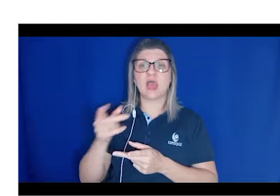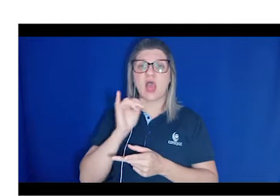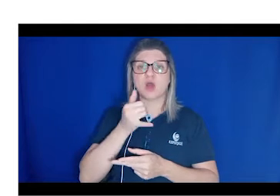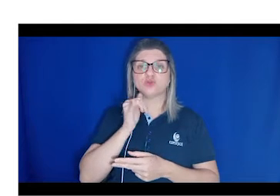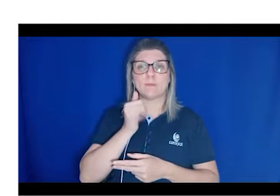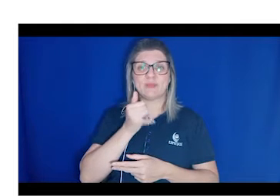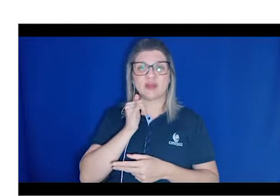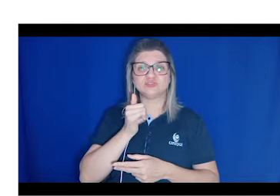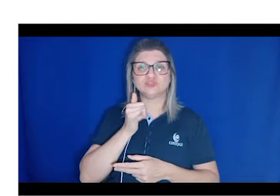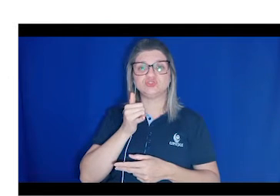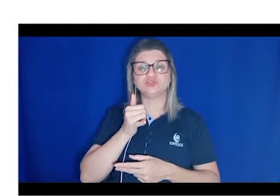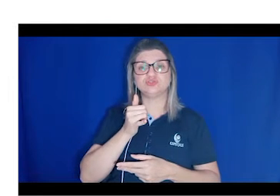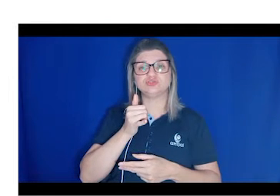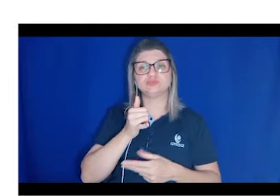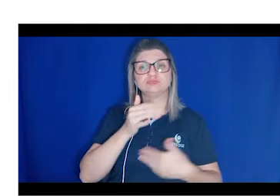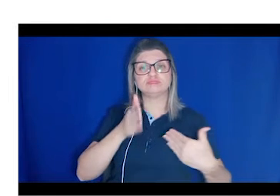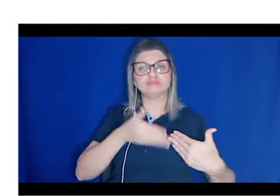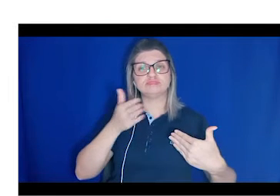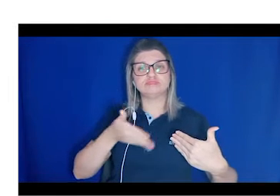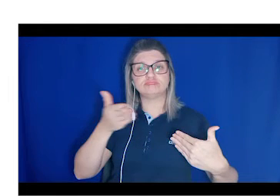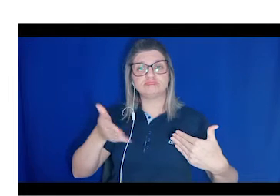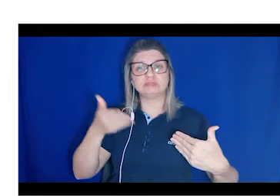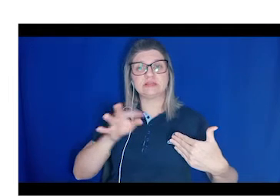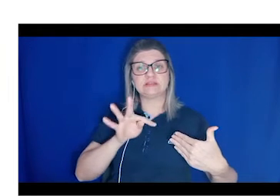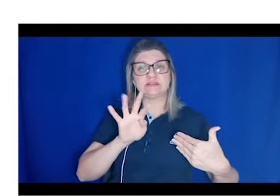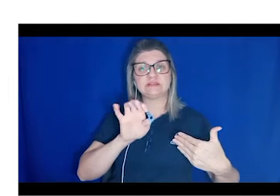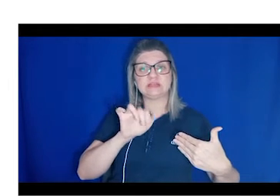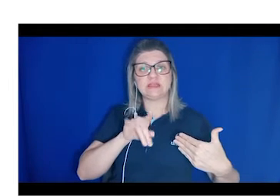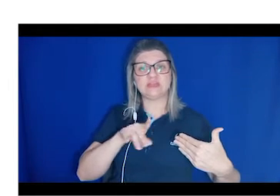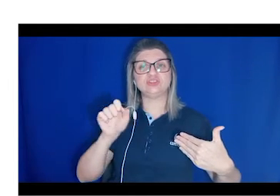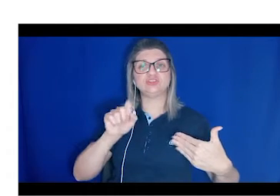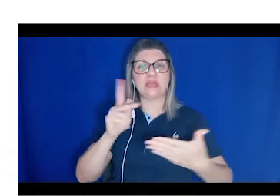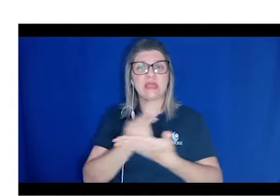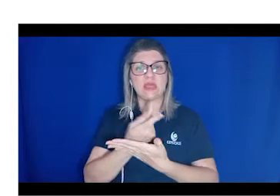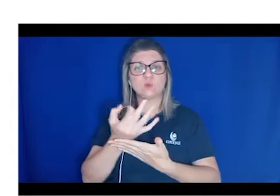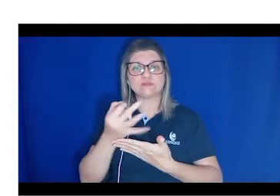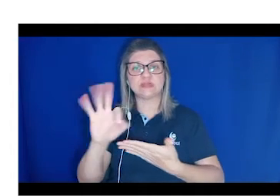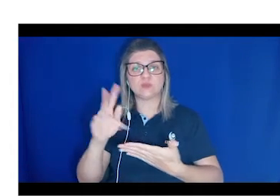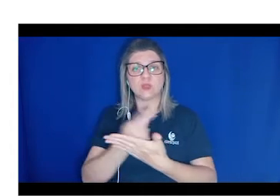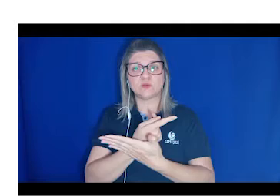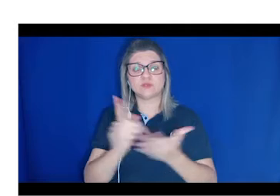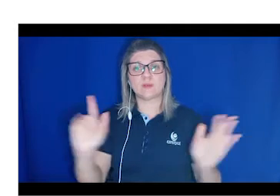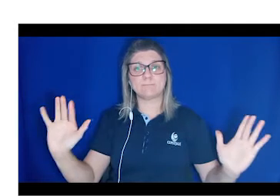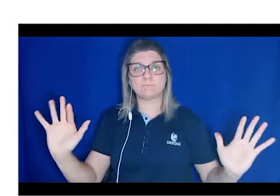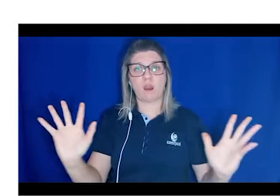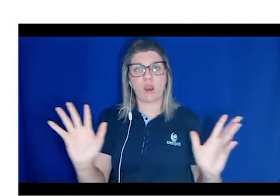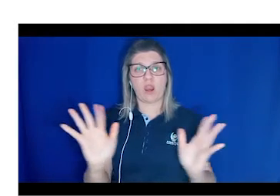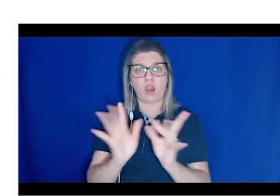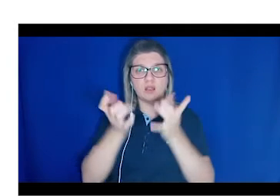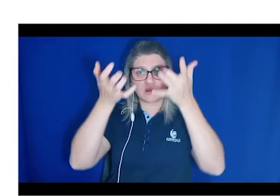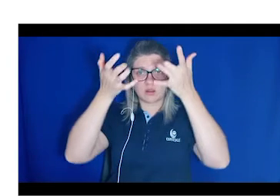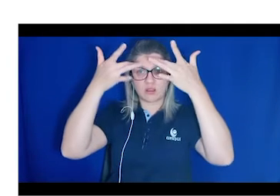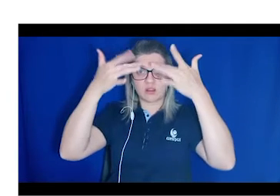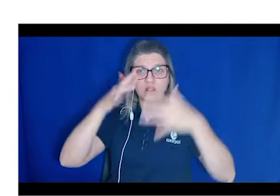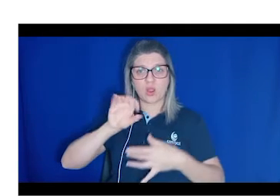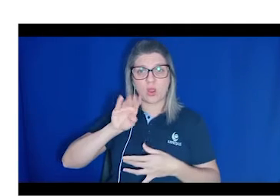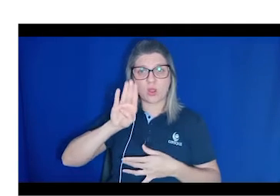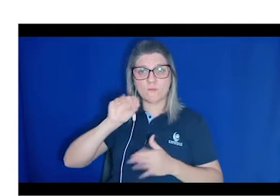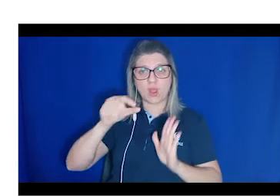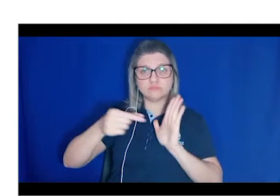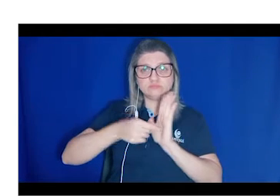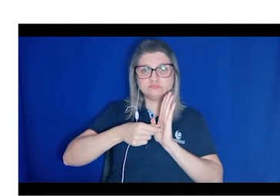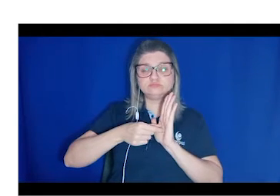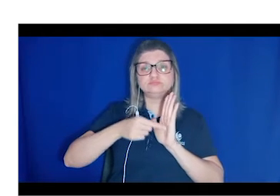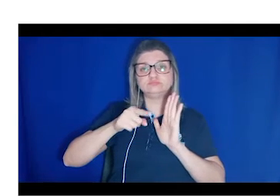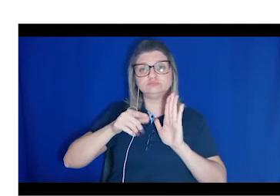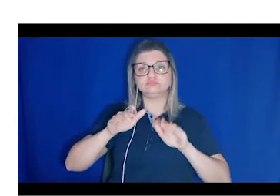Então ao longo do próprio trade, dos erros, das partes que deu errado, ele aprende ajudando nessa previsibilidade.